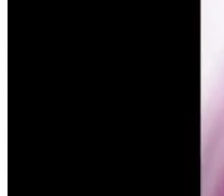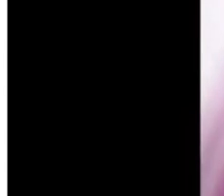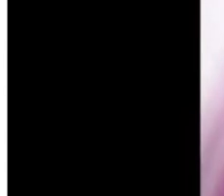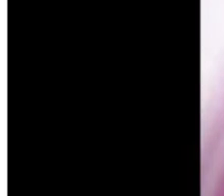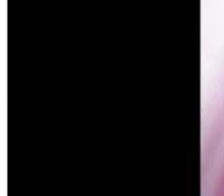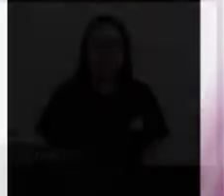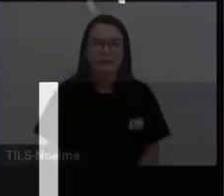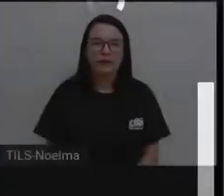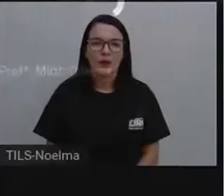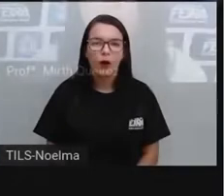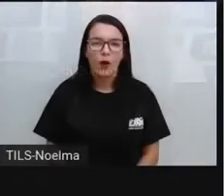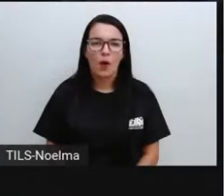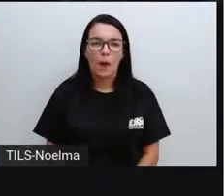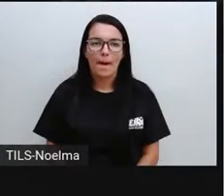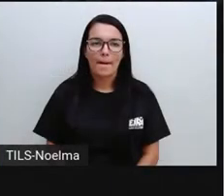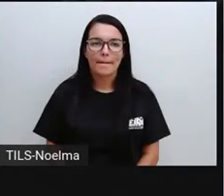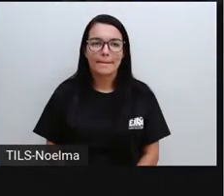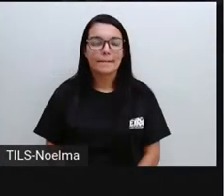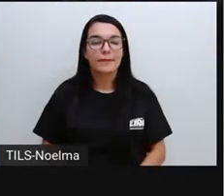mesmo quando não se